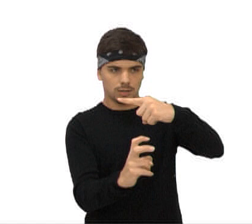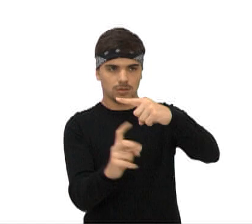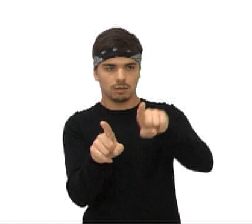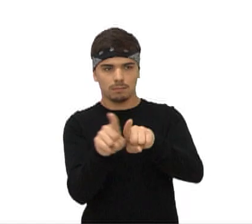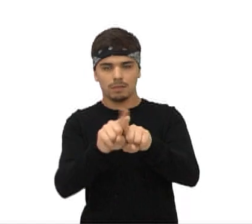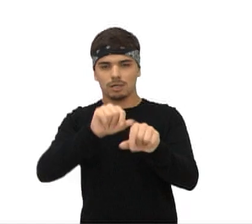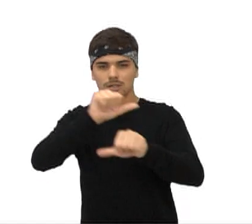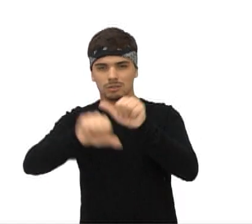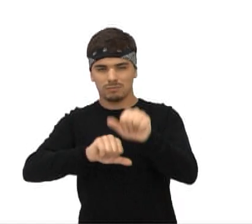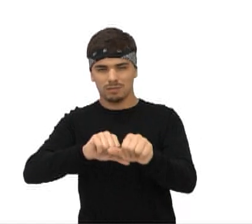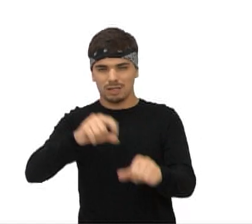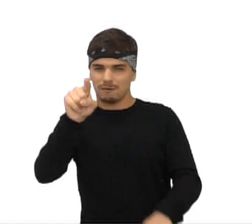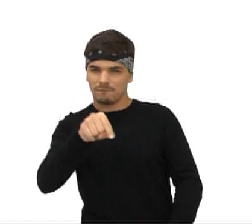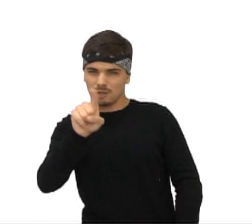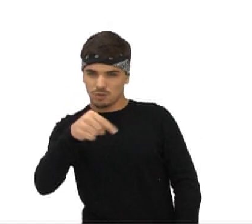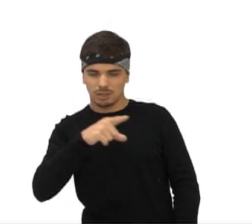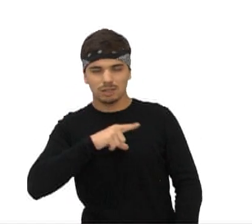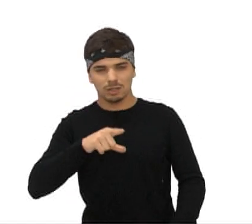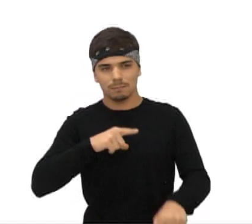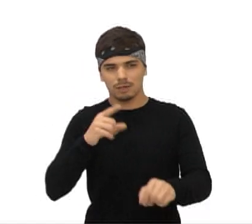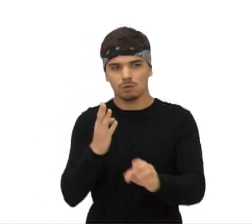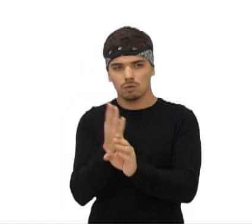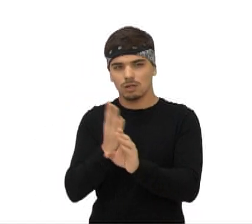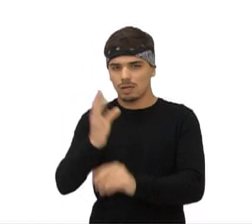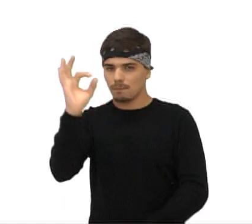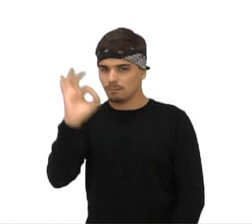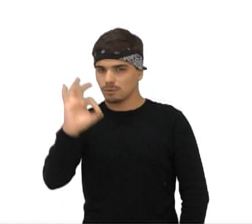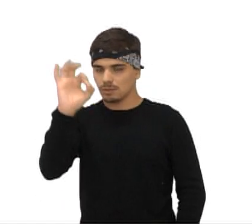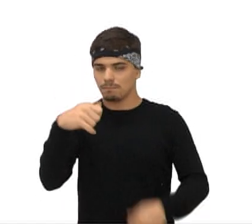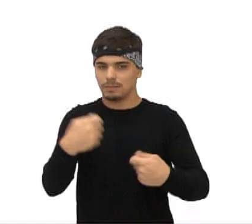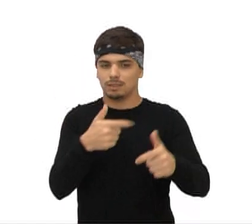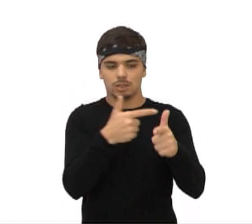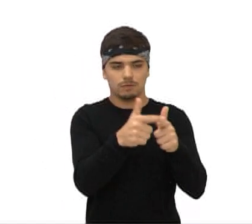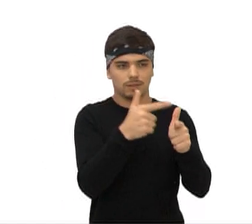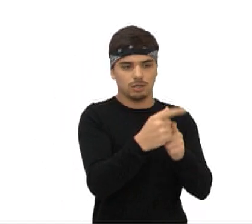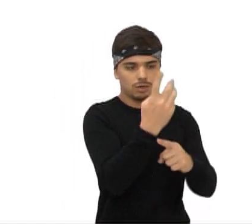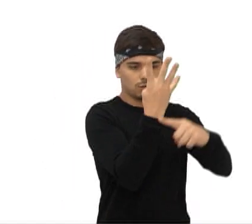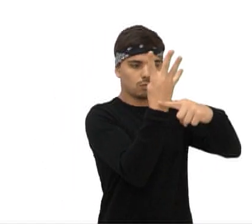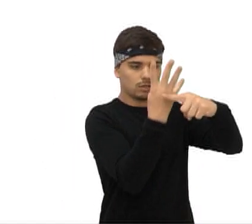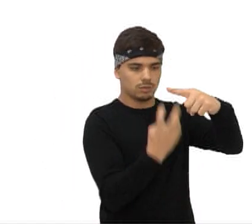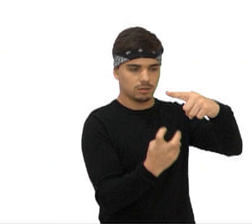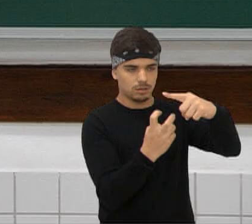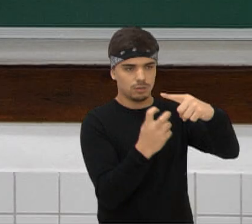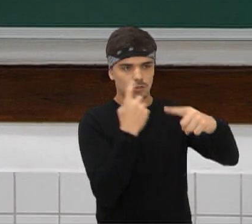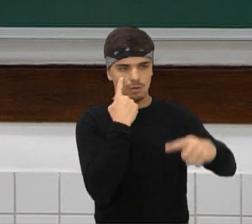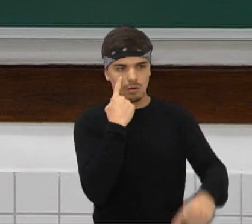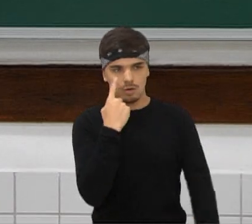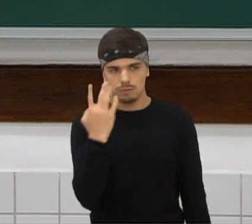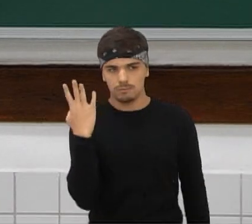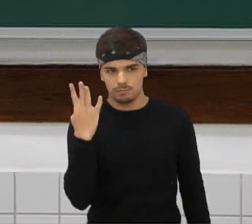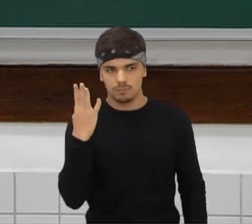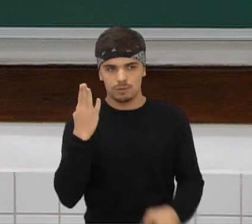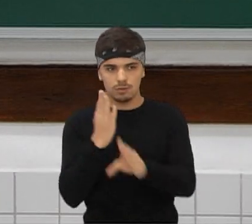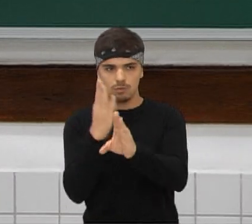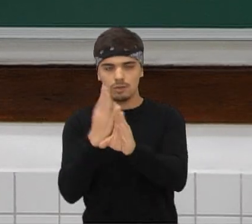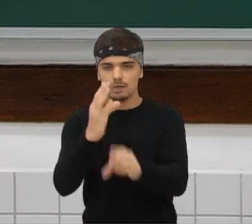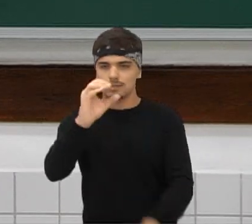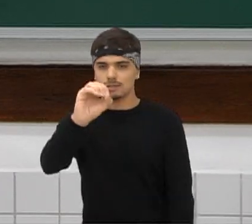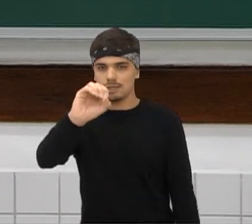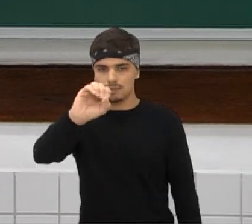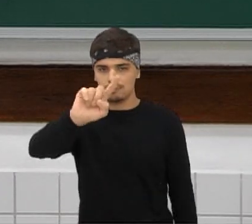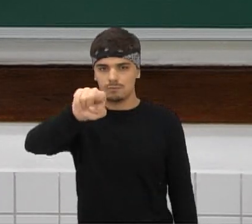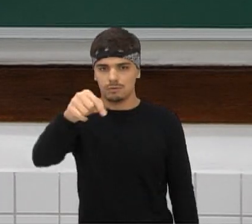e depois encontrar a porcentagem. Então, eu tenho que dividir esse 4 pelo 5, que eu encontro